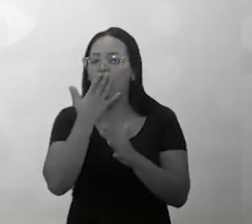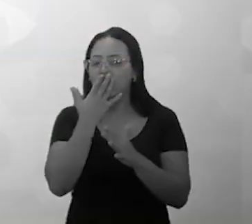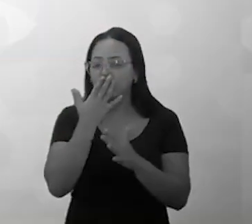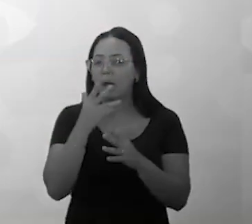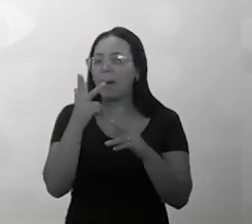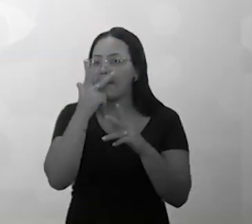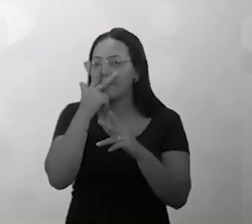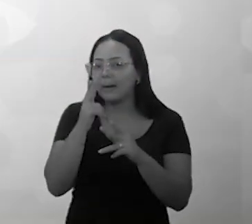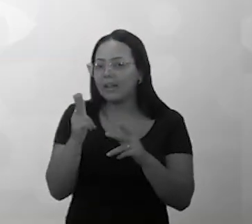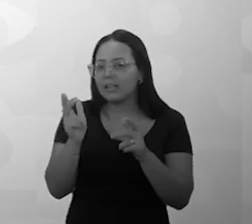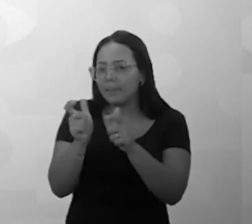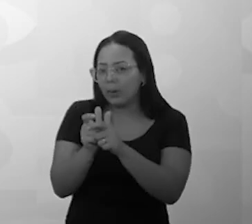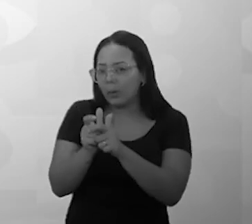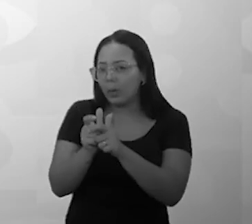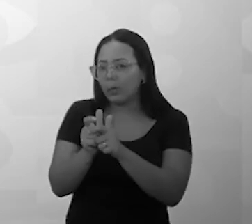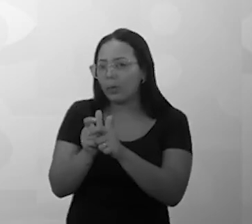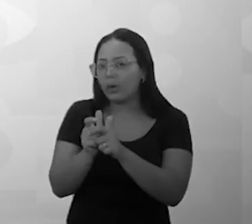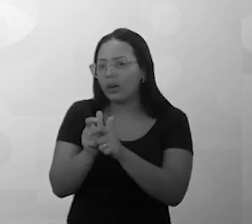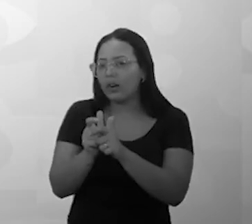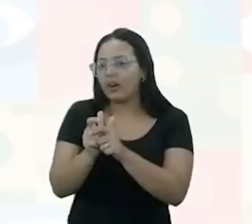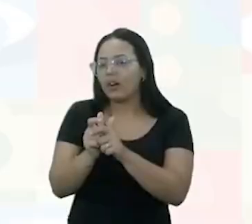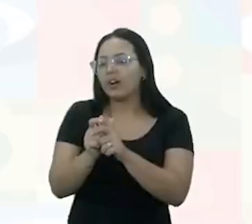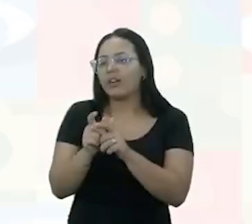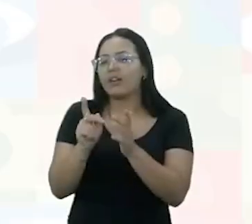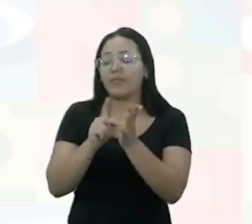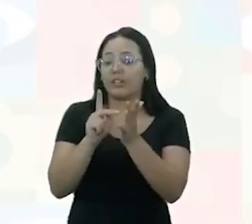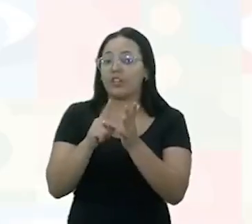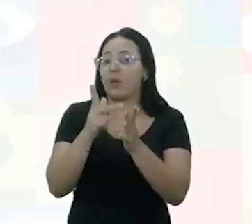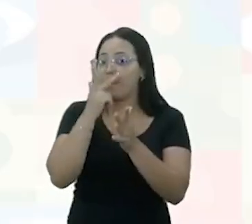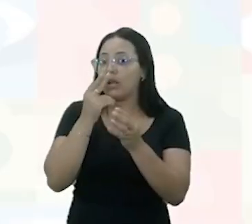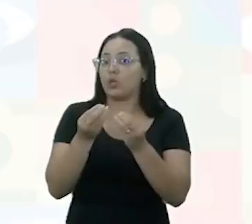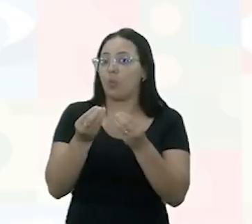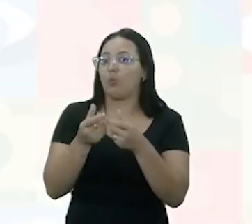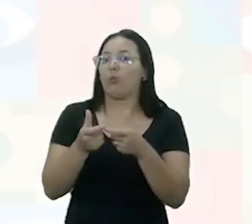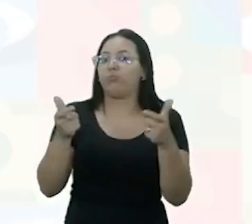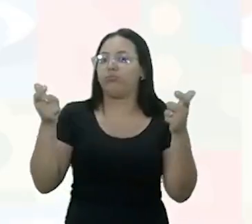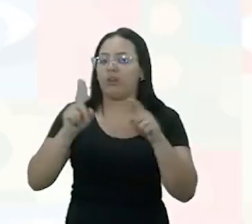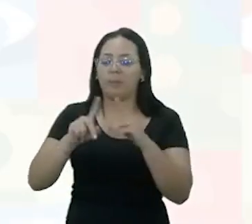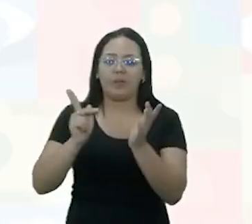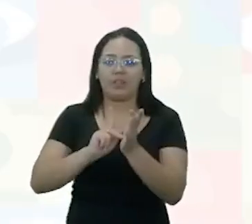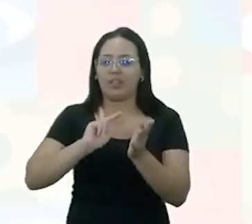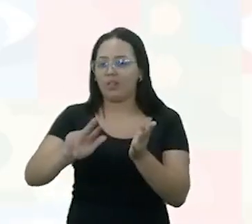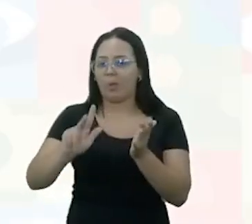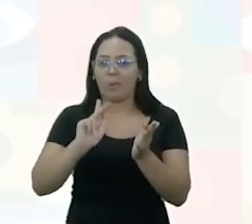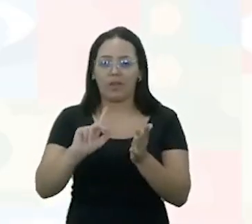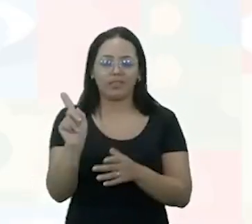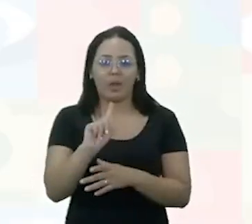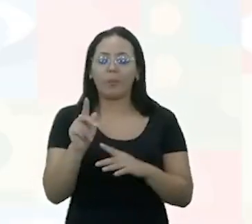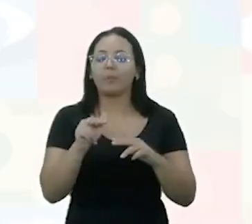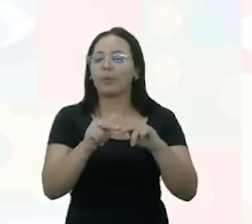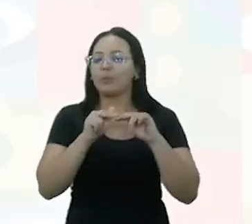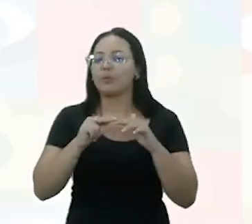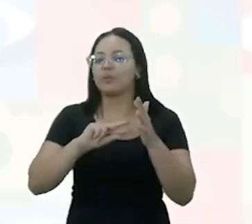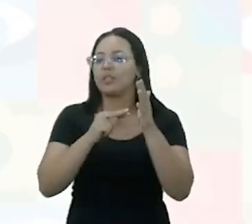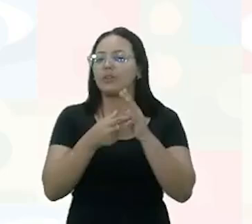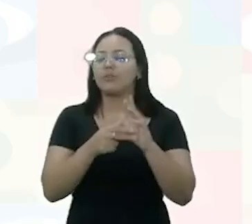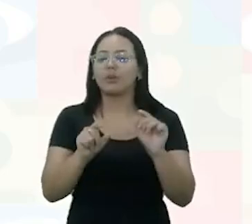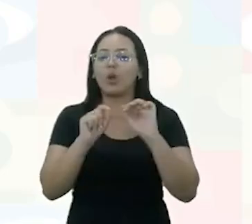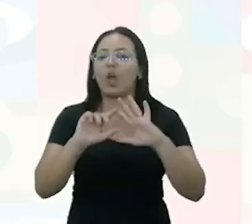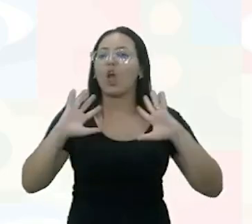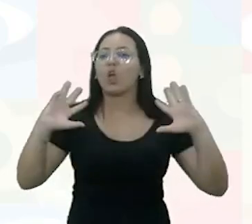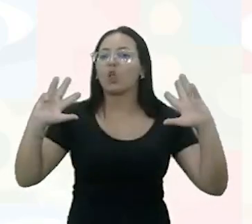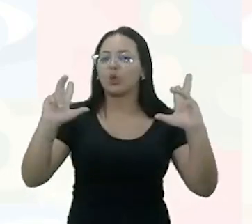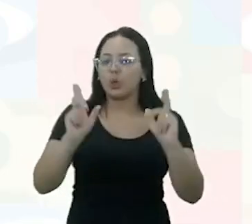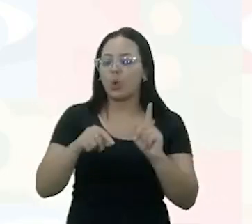Parece pouco. Na verdade, é o contrário, parece muito, mas não é. Isso significa que todas